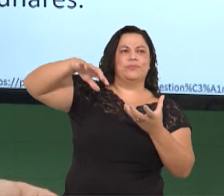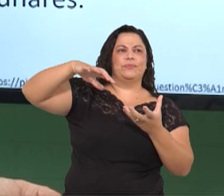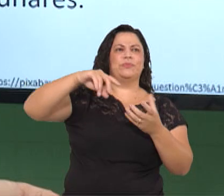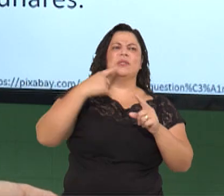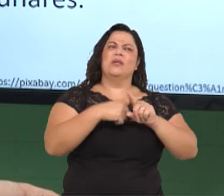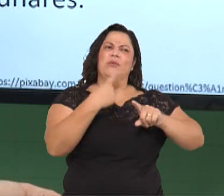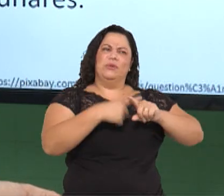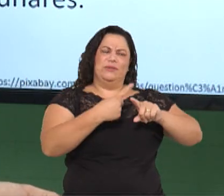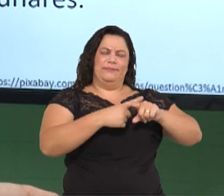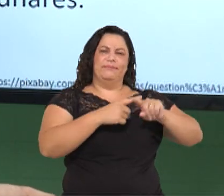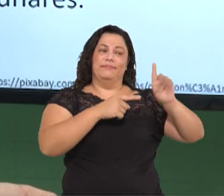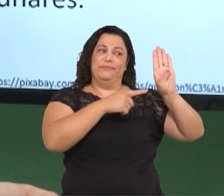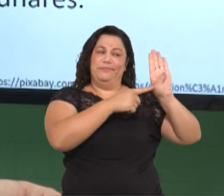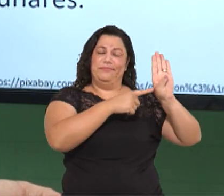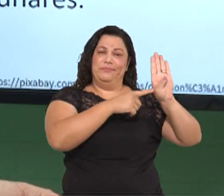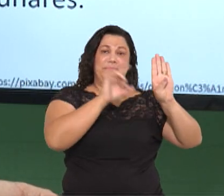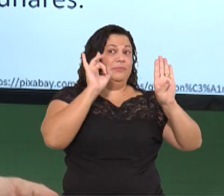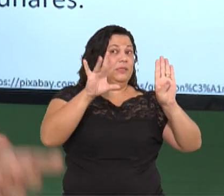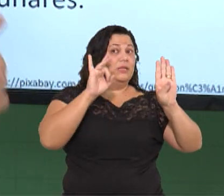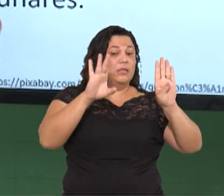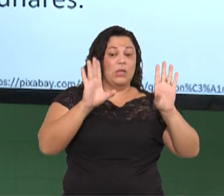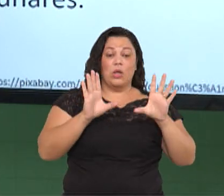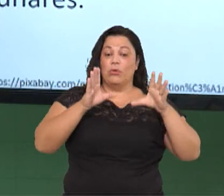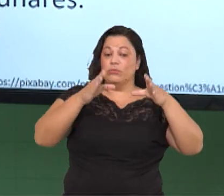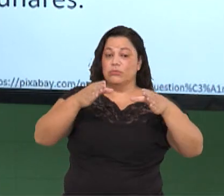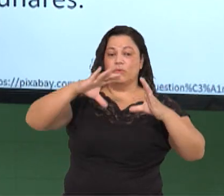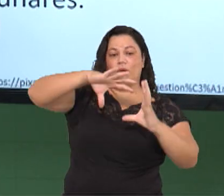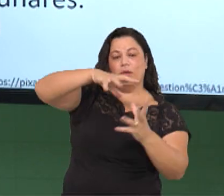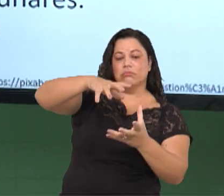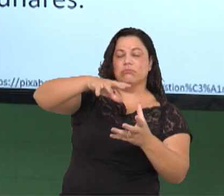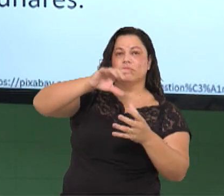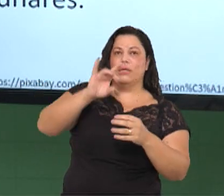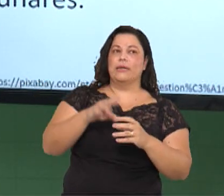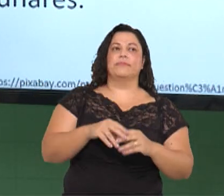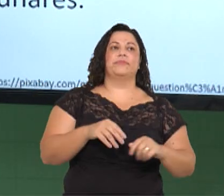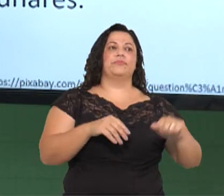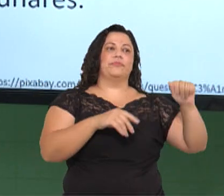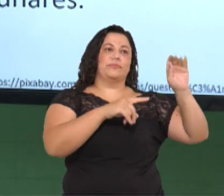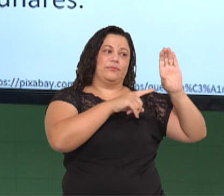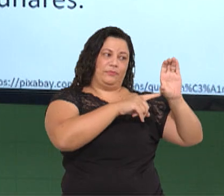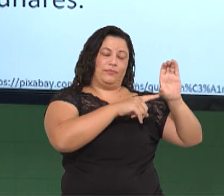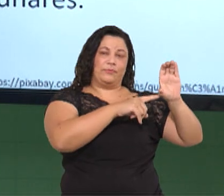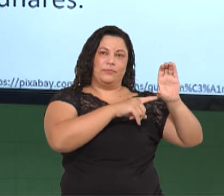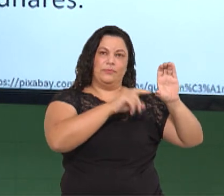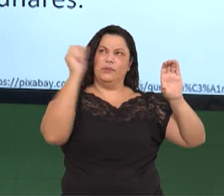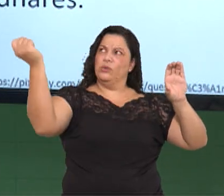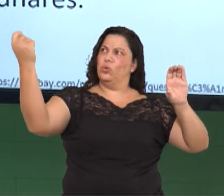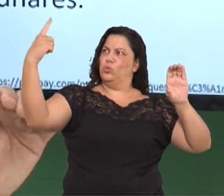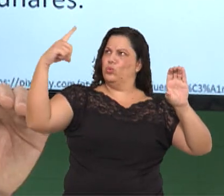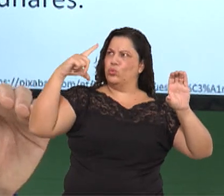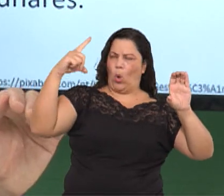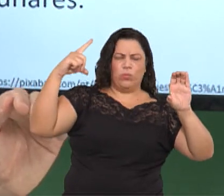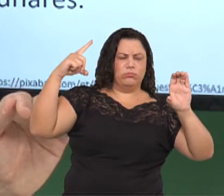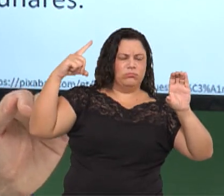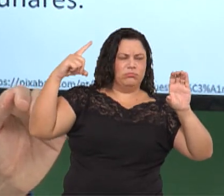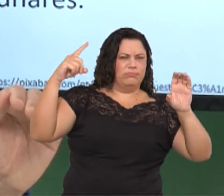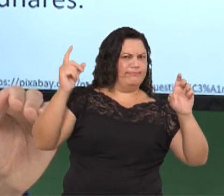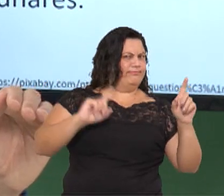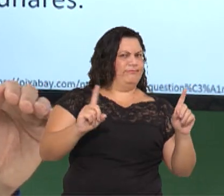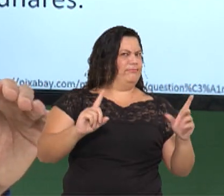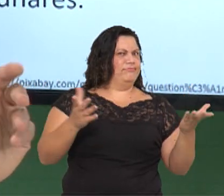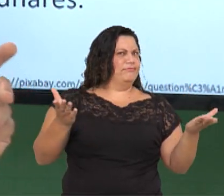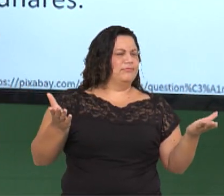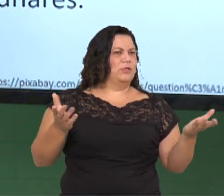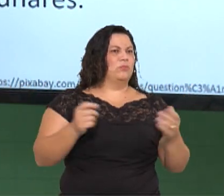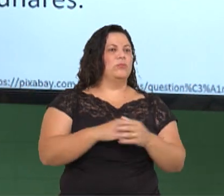que a astronomia só estuda o planeta Terra? Não. Quando eu digo solares, será que a astronomia estuda só o Sol?